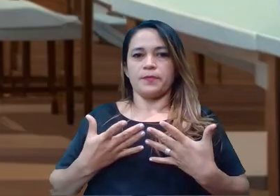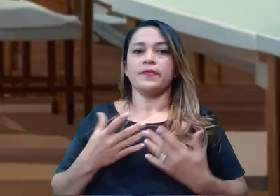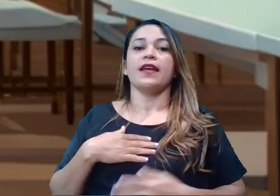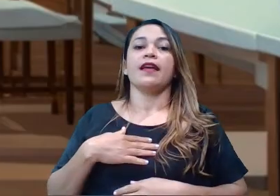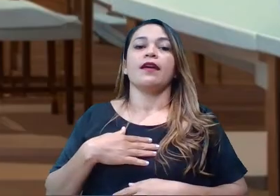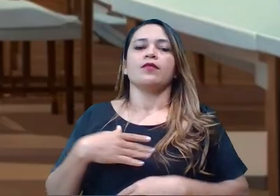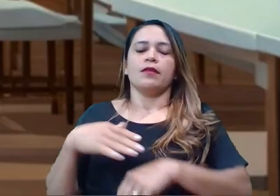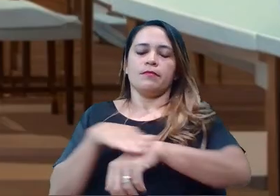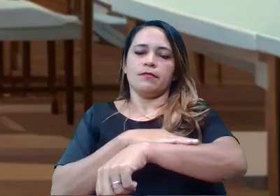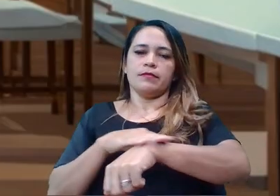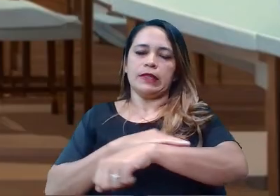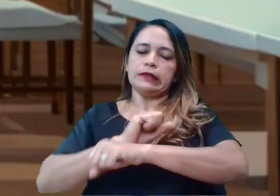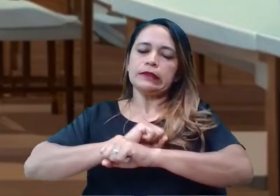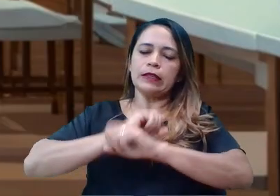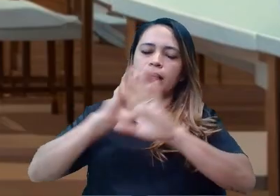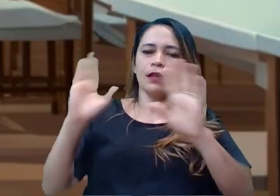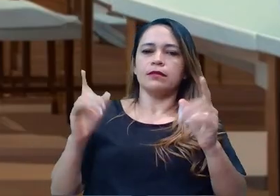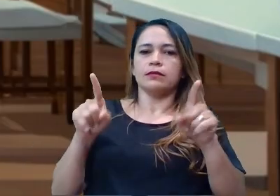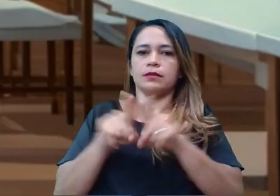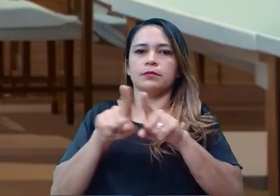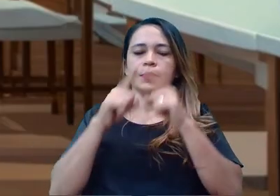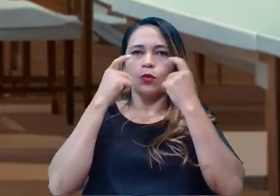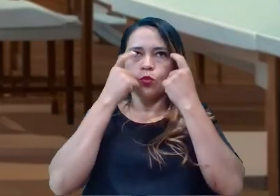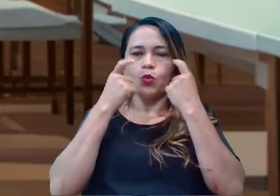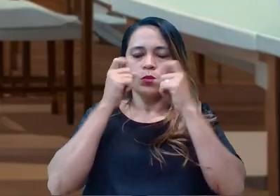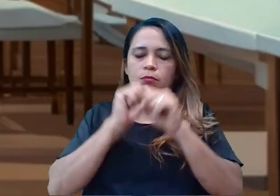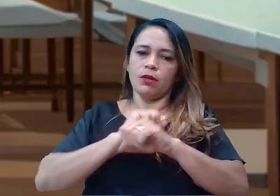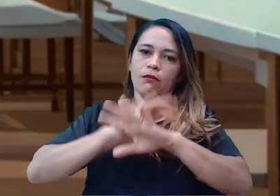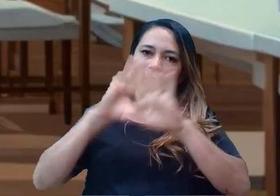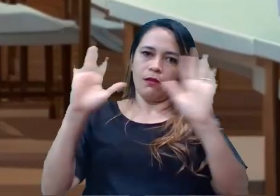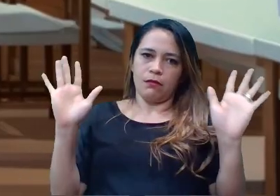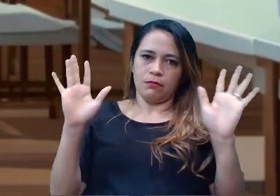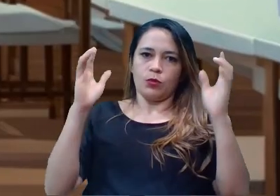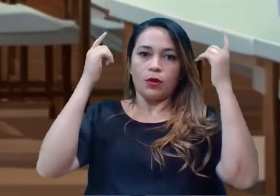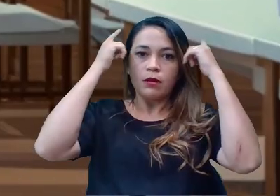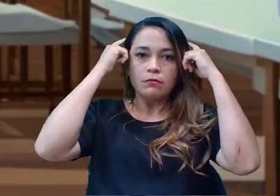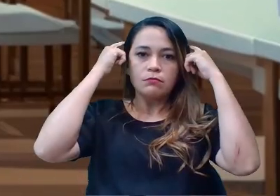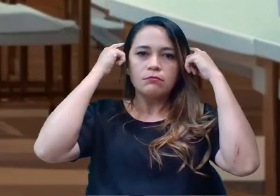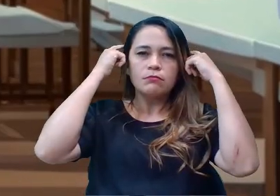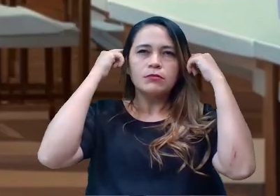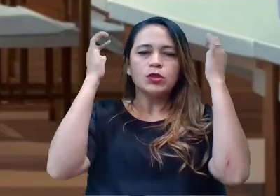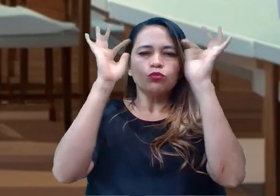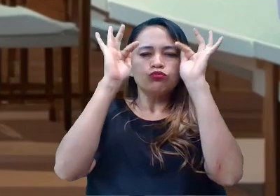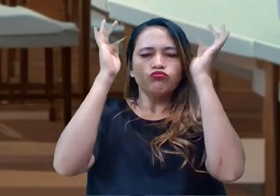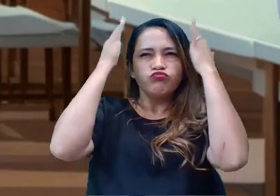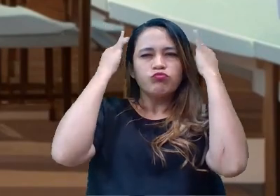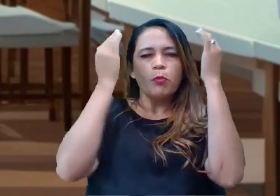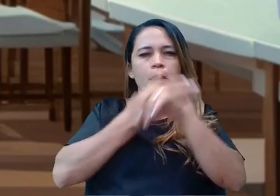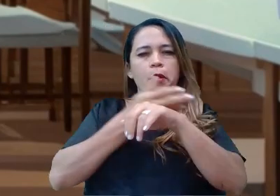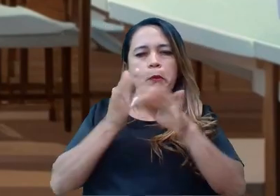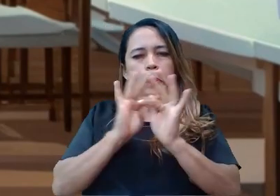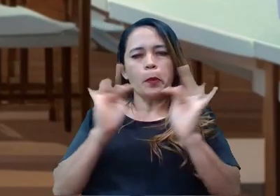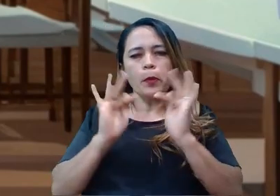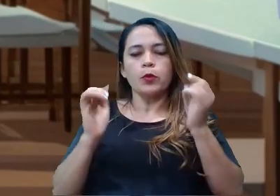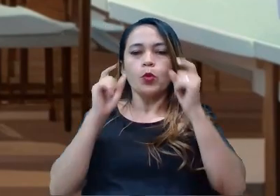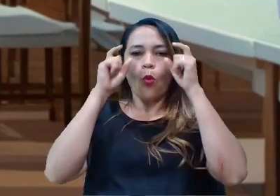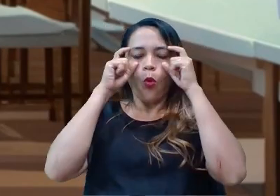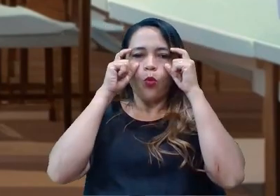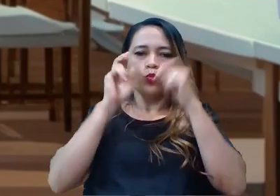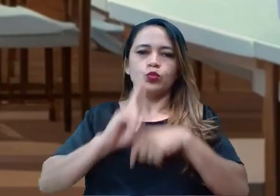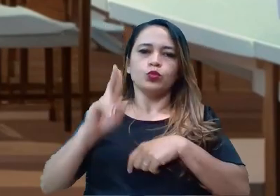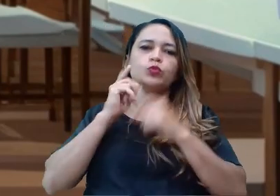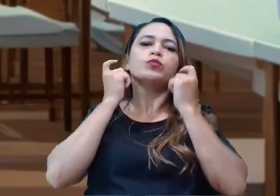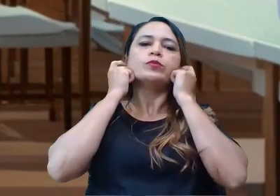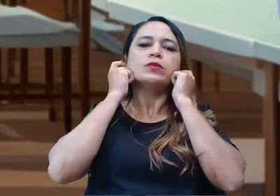tenho a pele clara, também tenho os olhos claros, tenho cabelo grisalho, estou usando óculos, tenho 2 brincos,